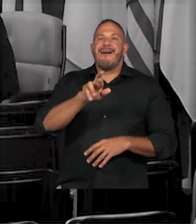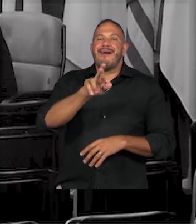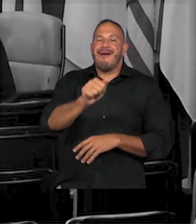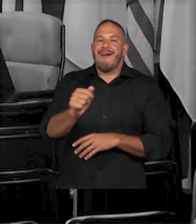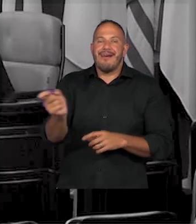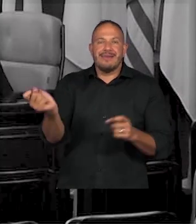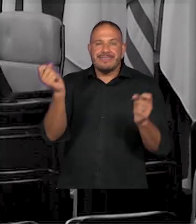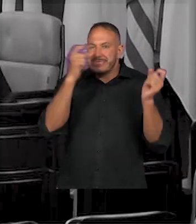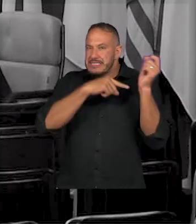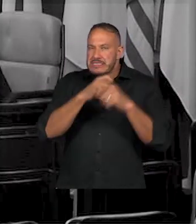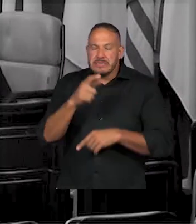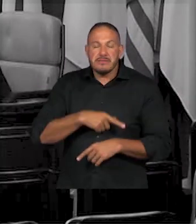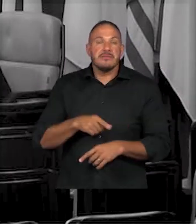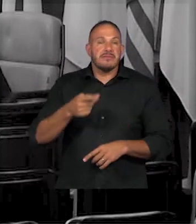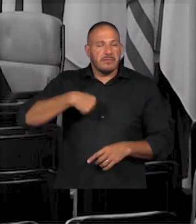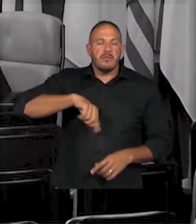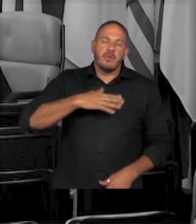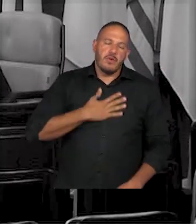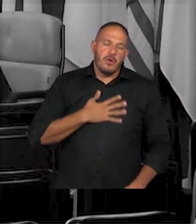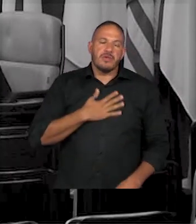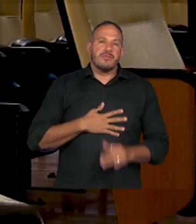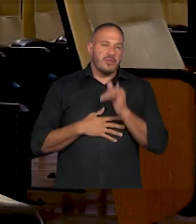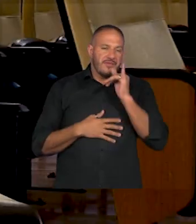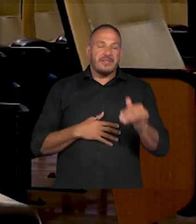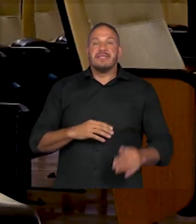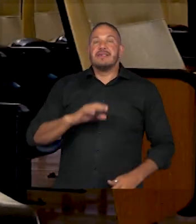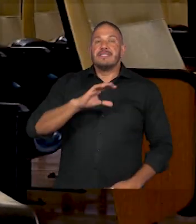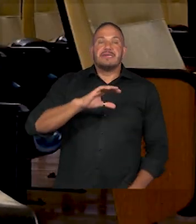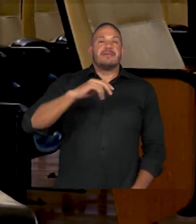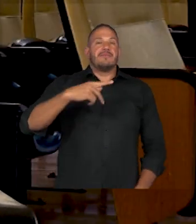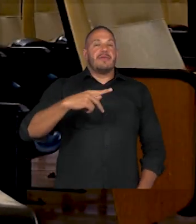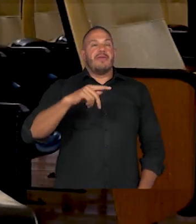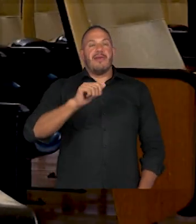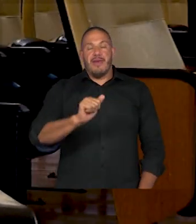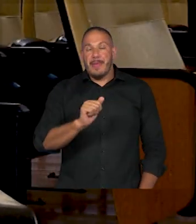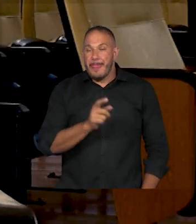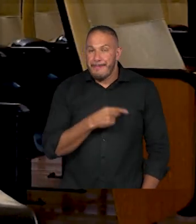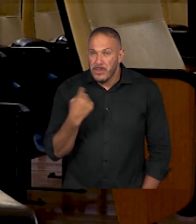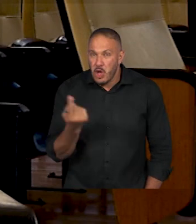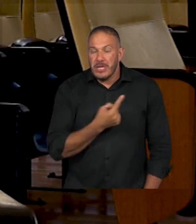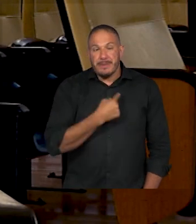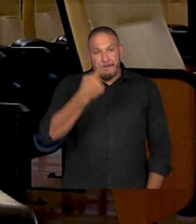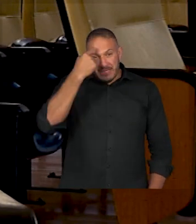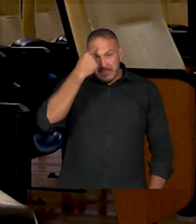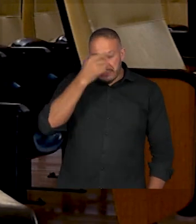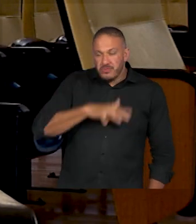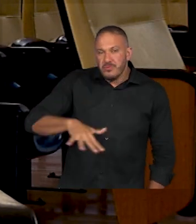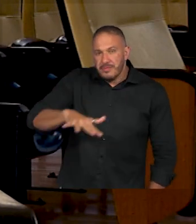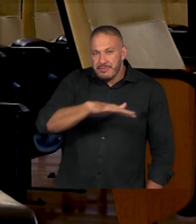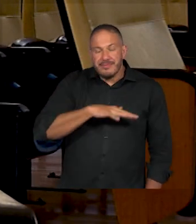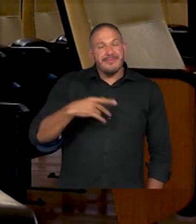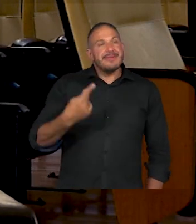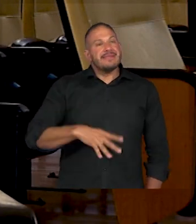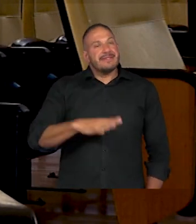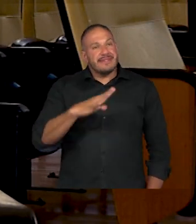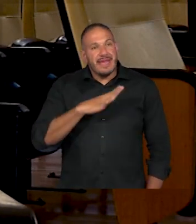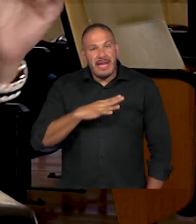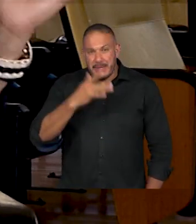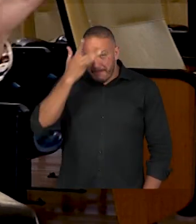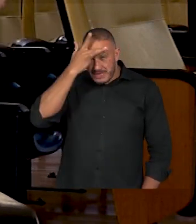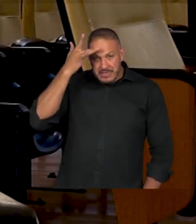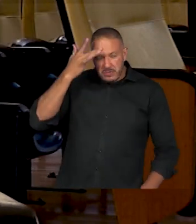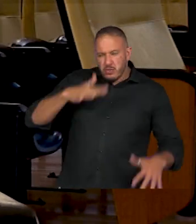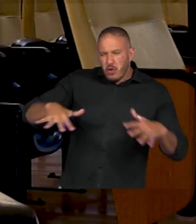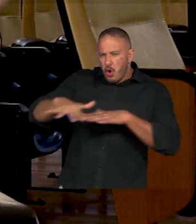Eu acho que eu gosto muito da CPA, pensando na cidade, pensando na arquitetonia,